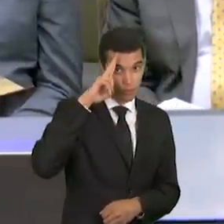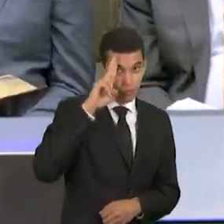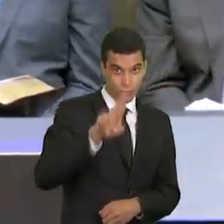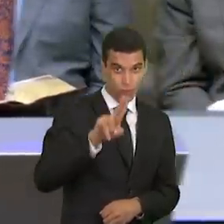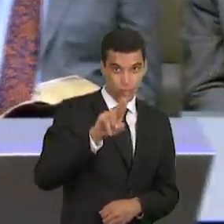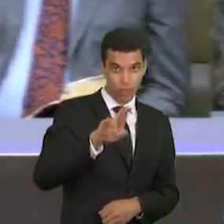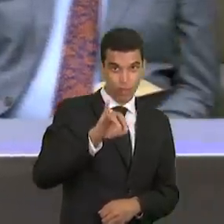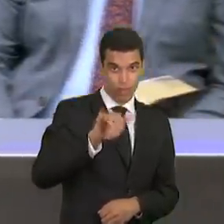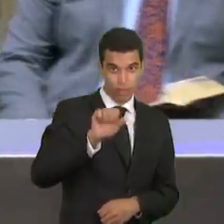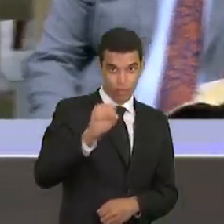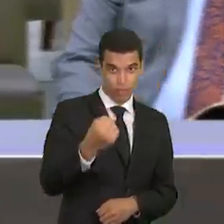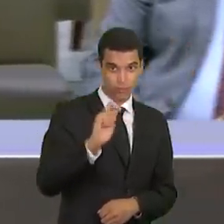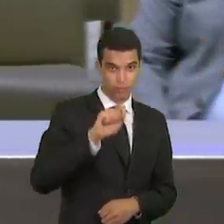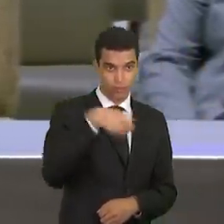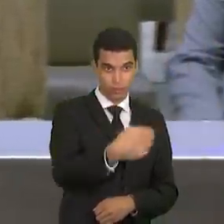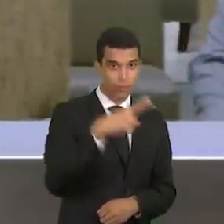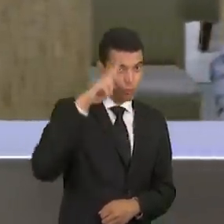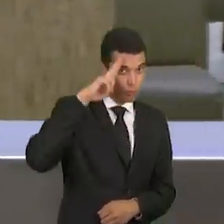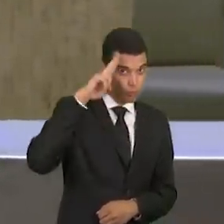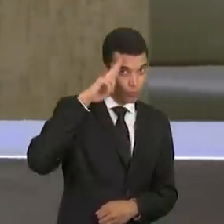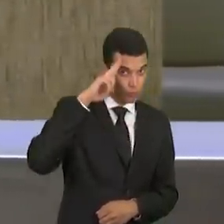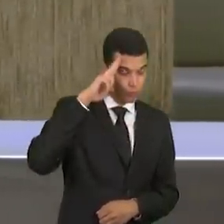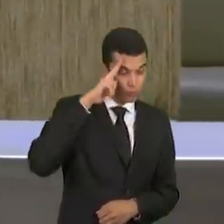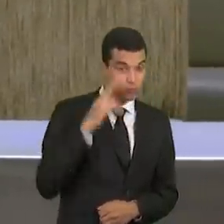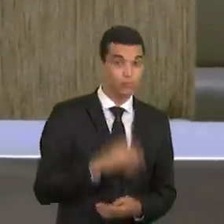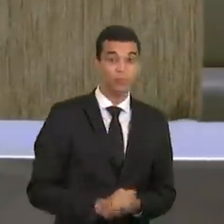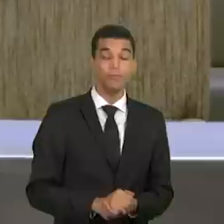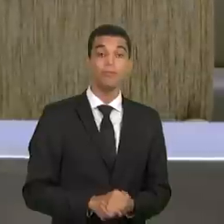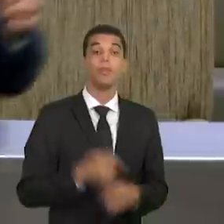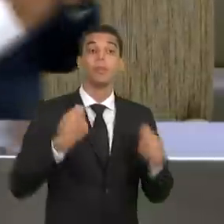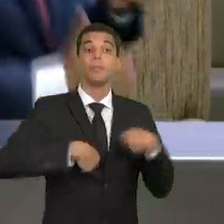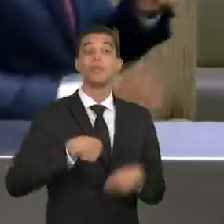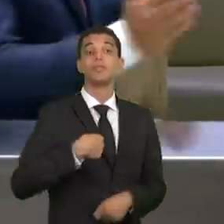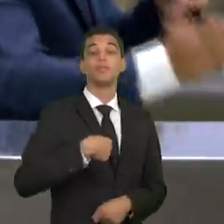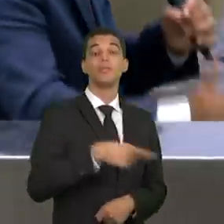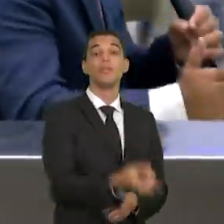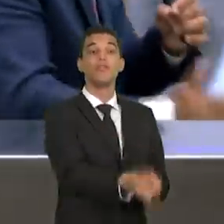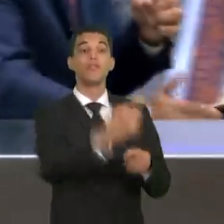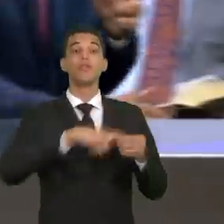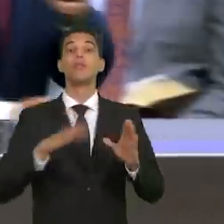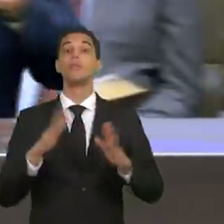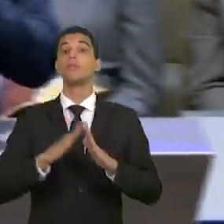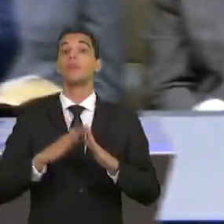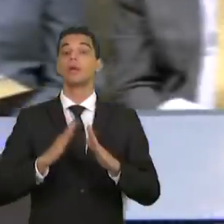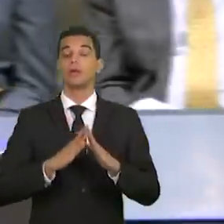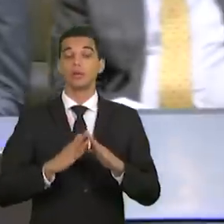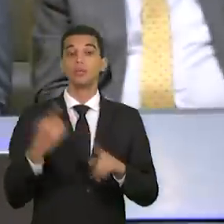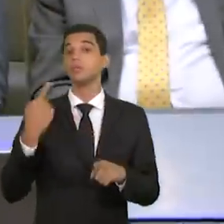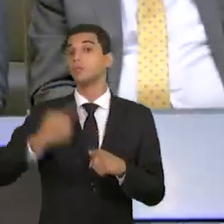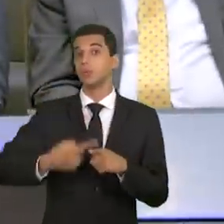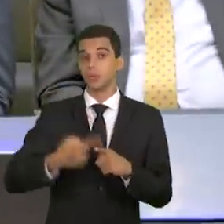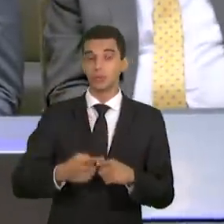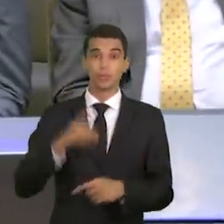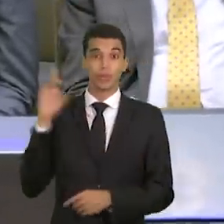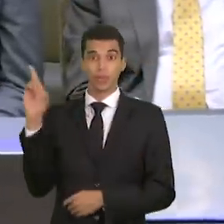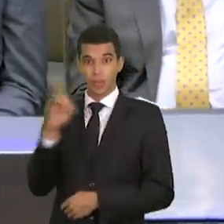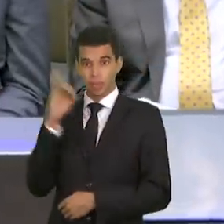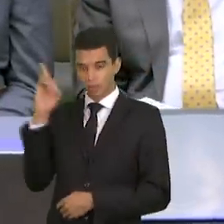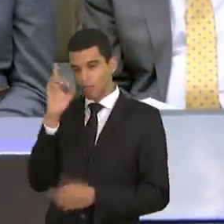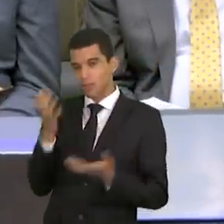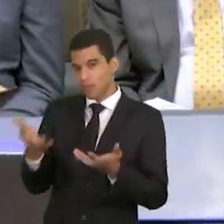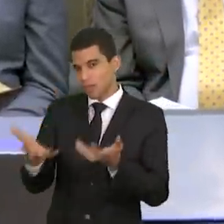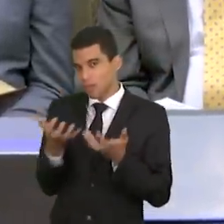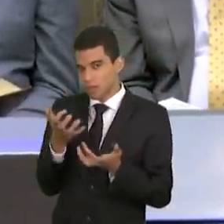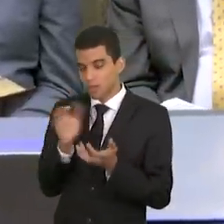Davi queria camuflar o seu erro, passando o seu erro para Urias. E acontece que